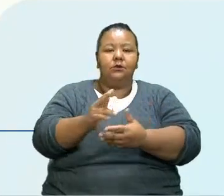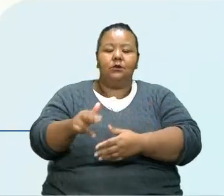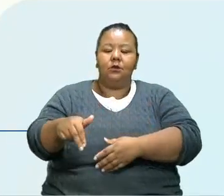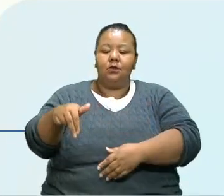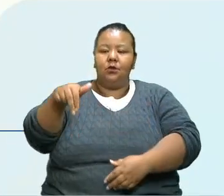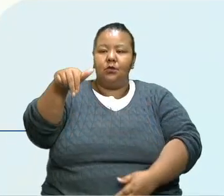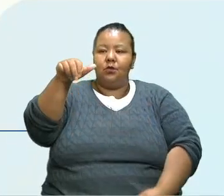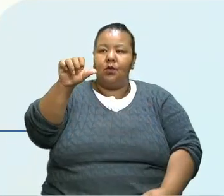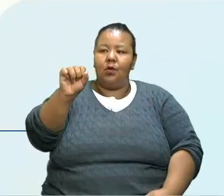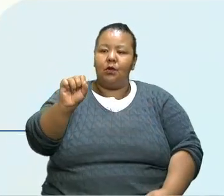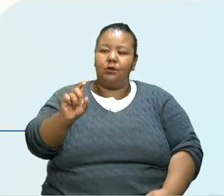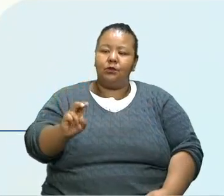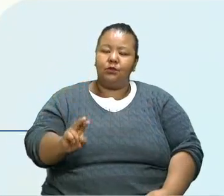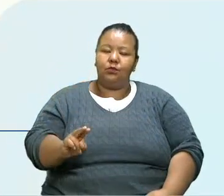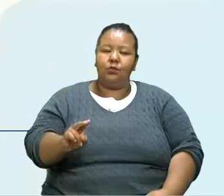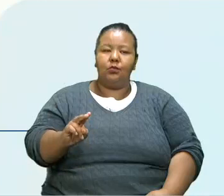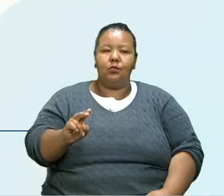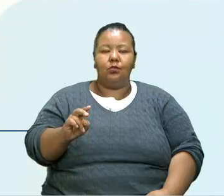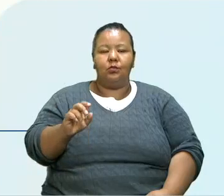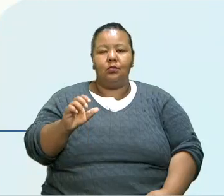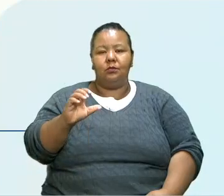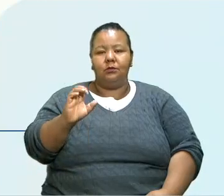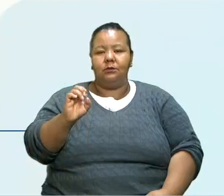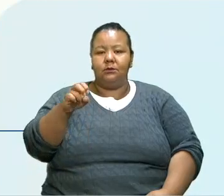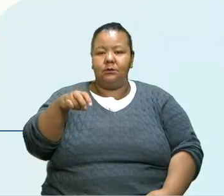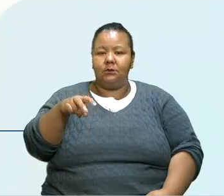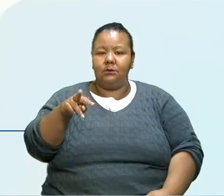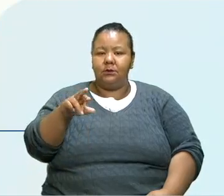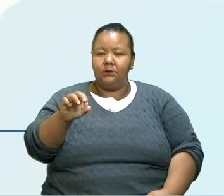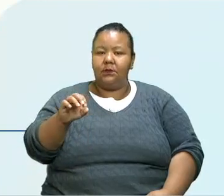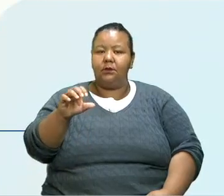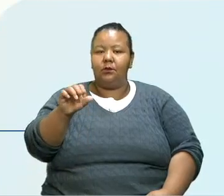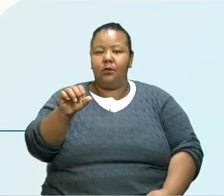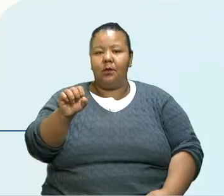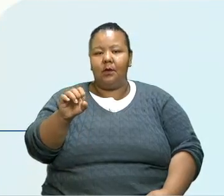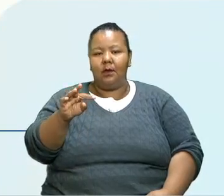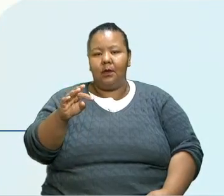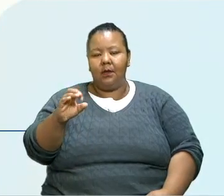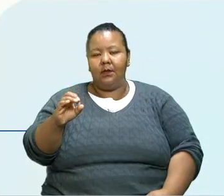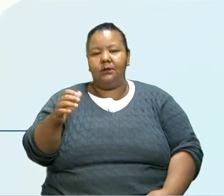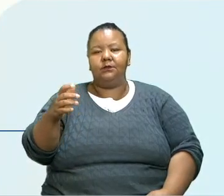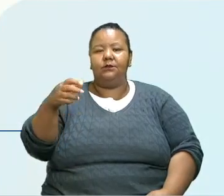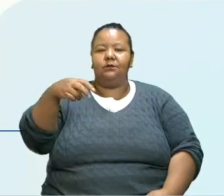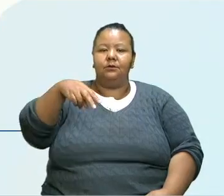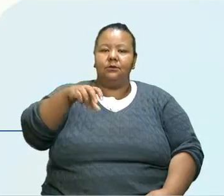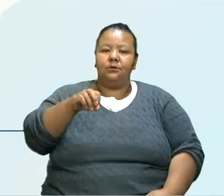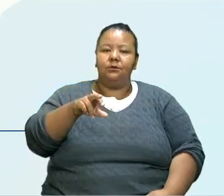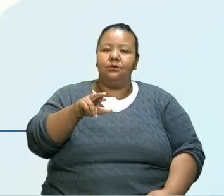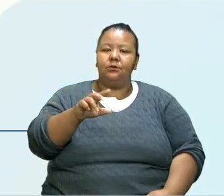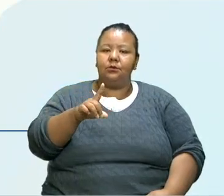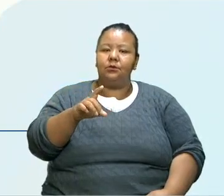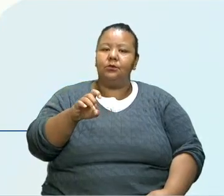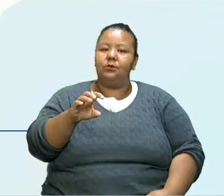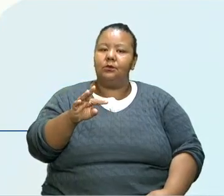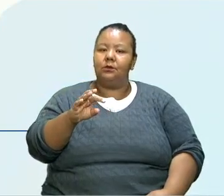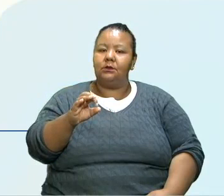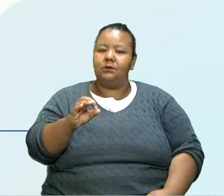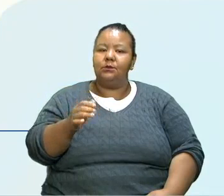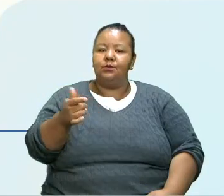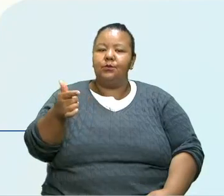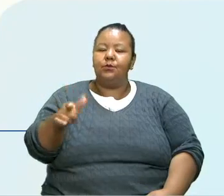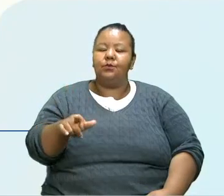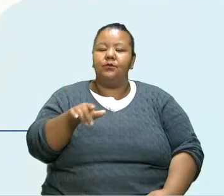sul, centro-oeste, nordeste. Então, ela vai dividindo ali por regiões. E a departamentalização